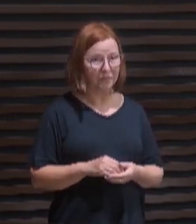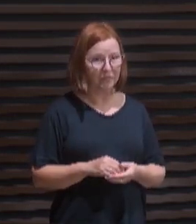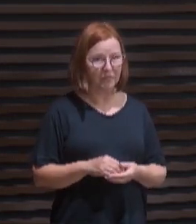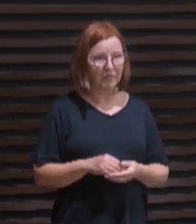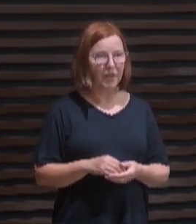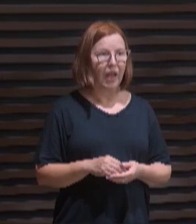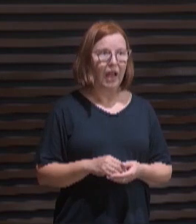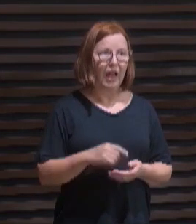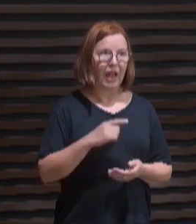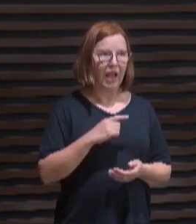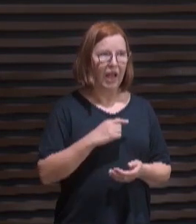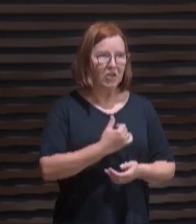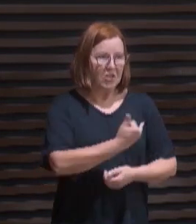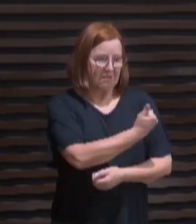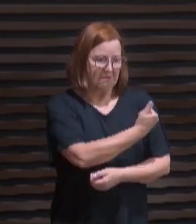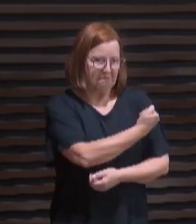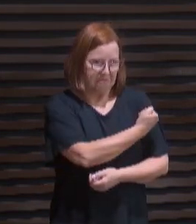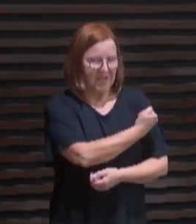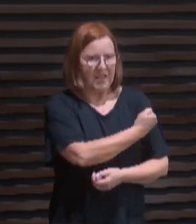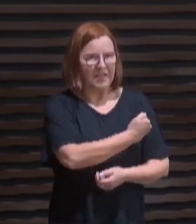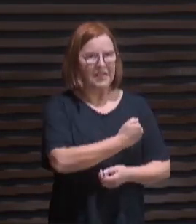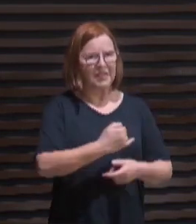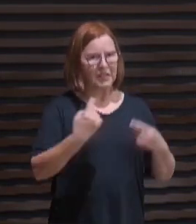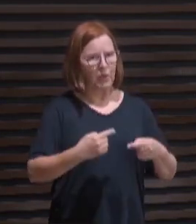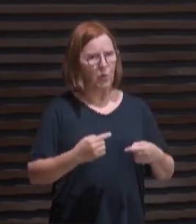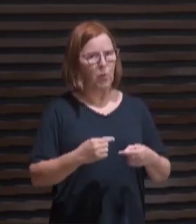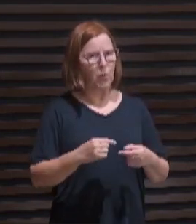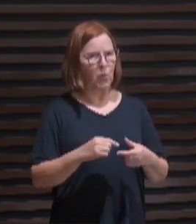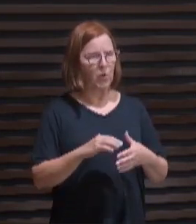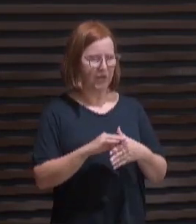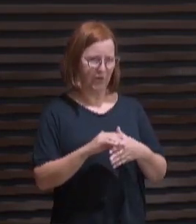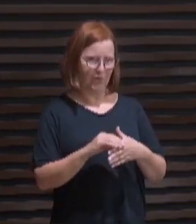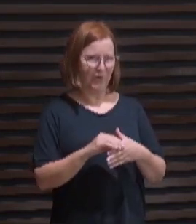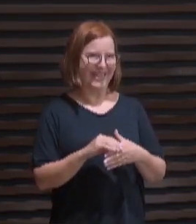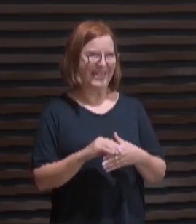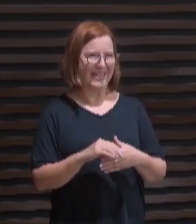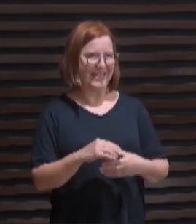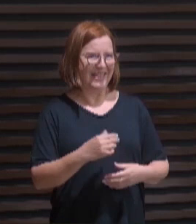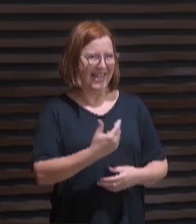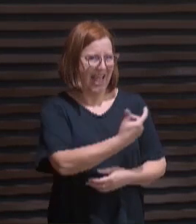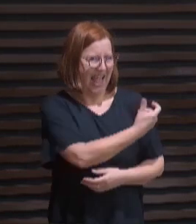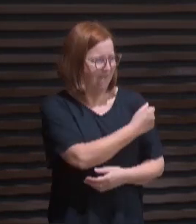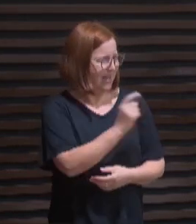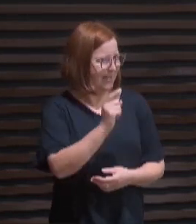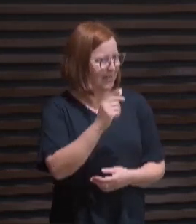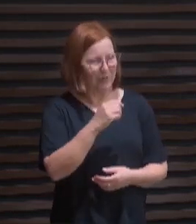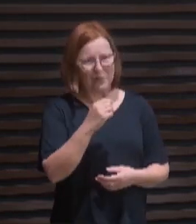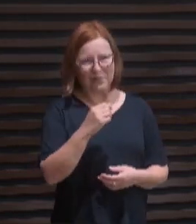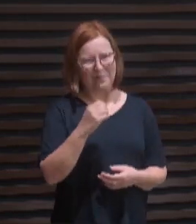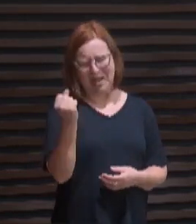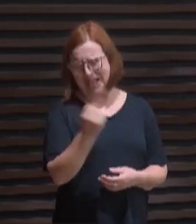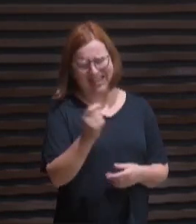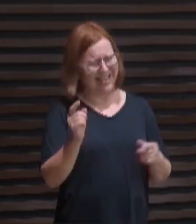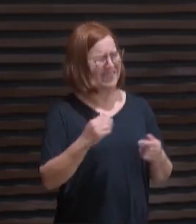vacina que protegia, não tinha vacina que matava, tinha vacina que protegia, e aí cresceu e